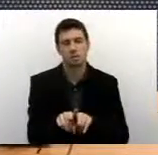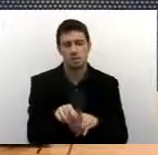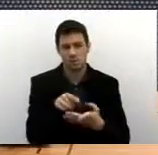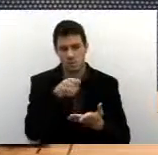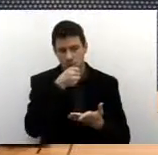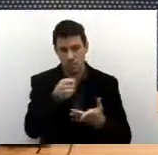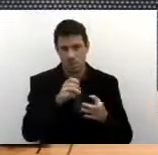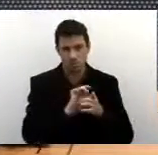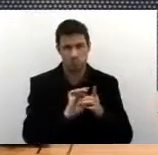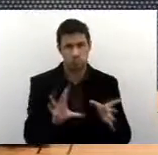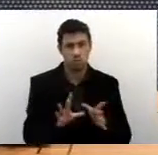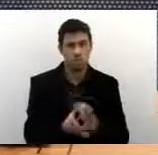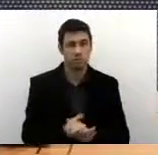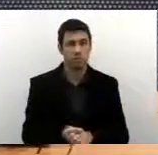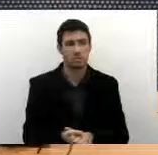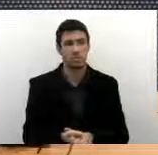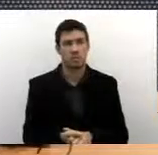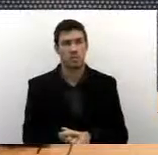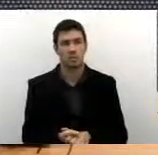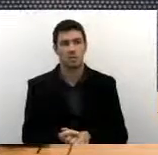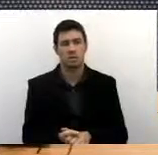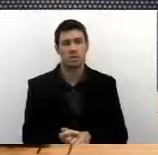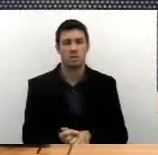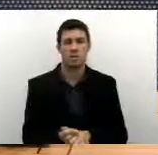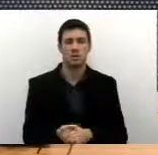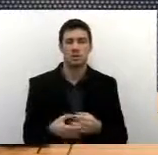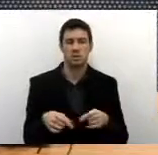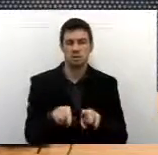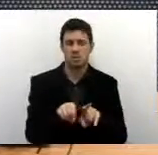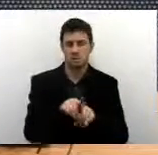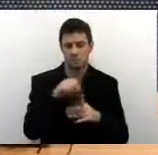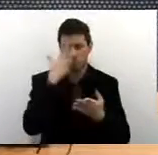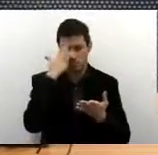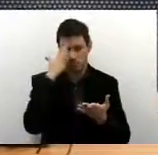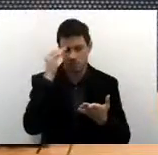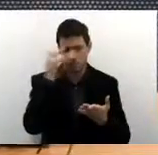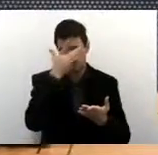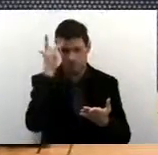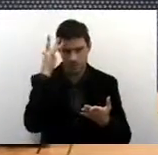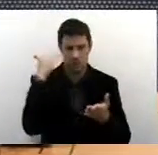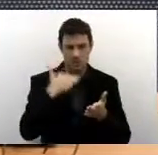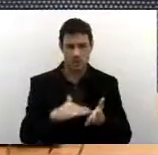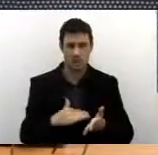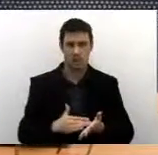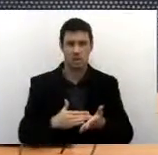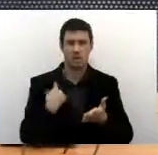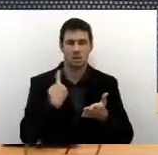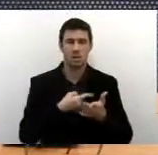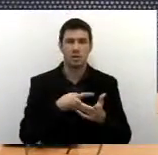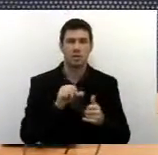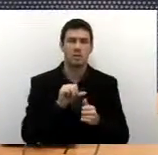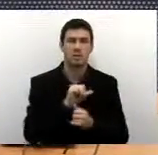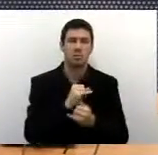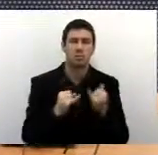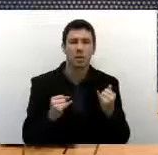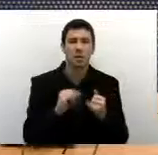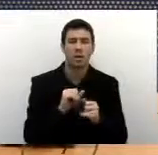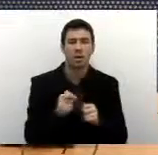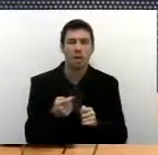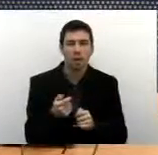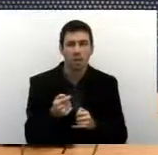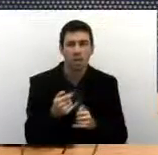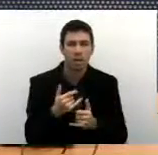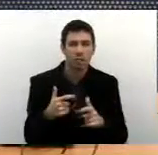disposição, vocês sabem muito bem que a nossa secretaria é uma secretaria pequena, nós temos